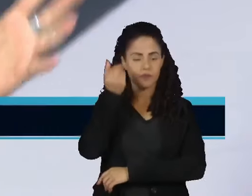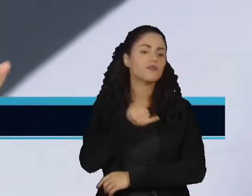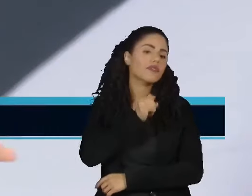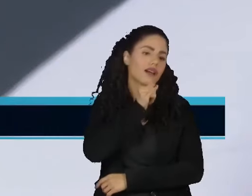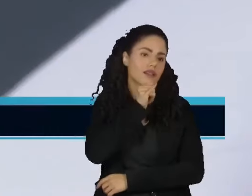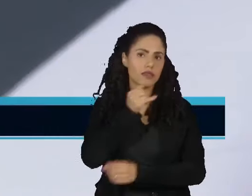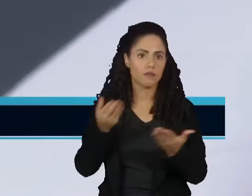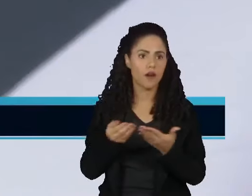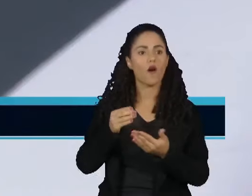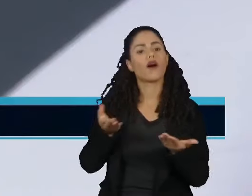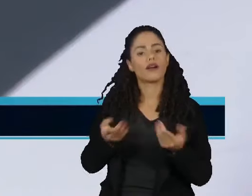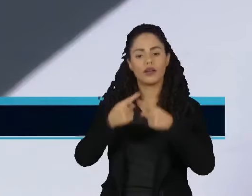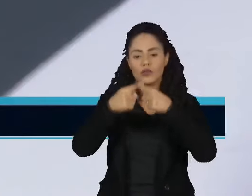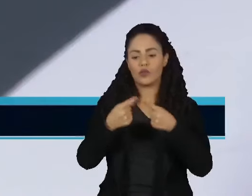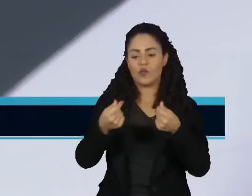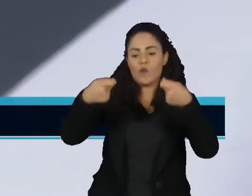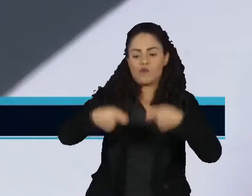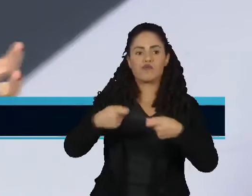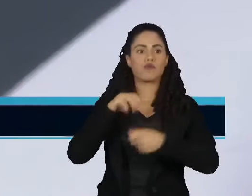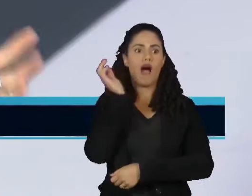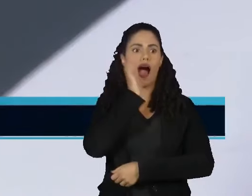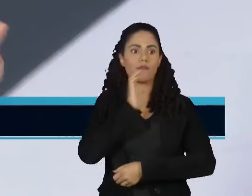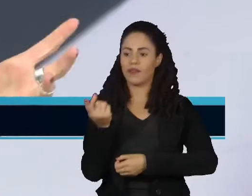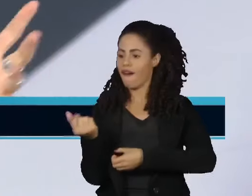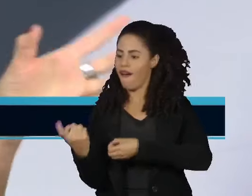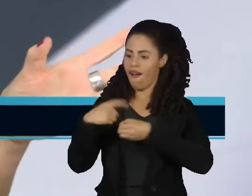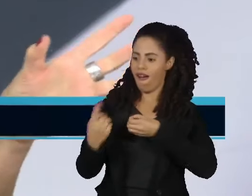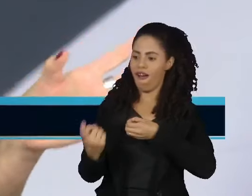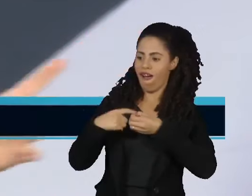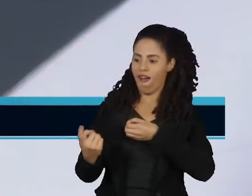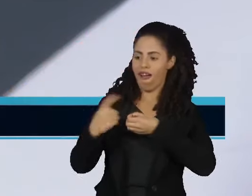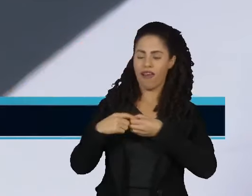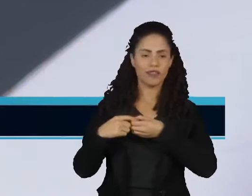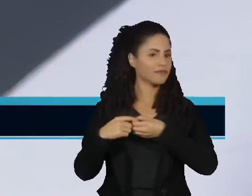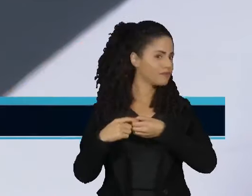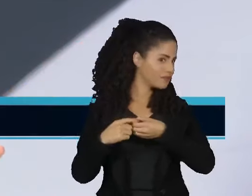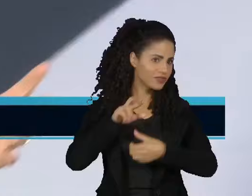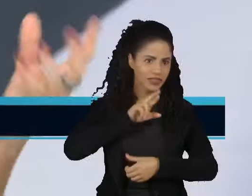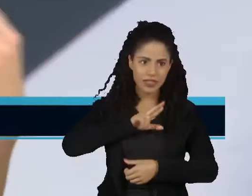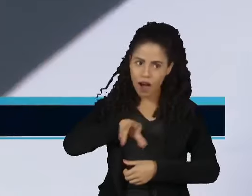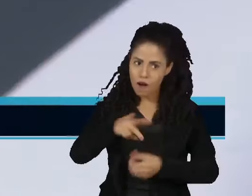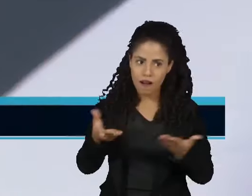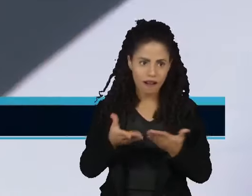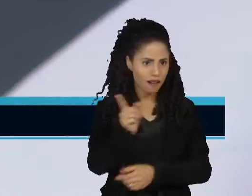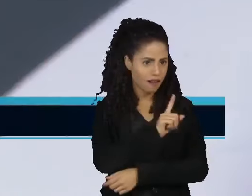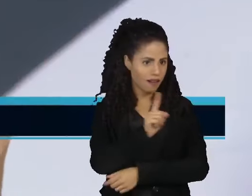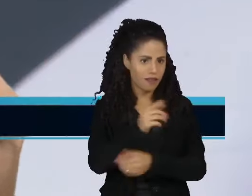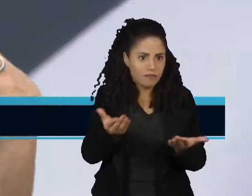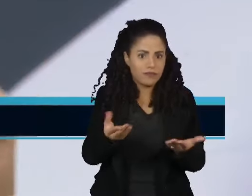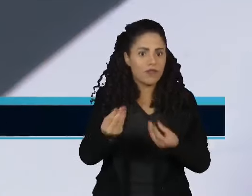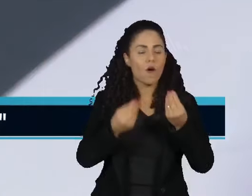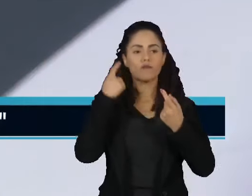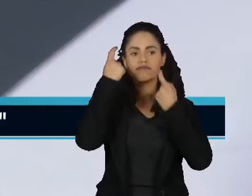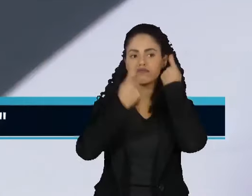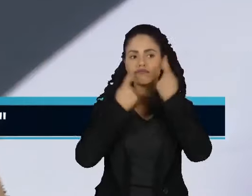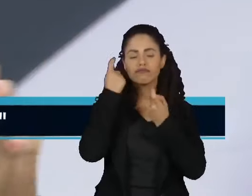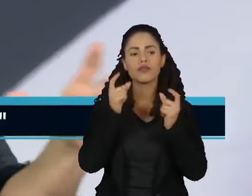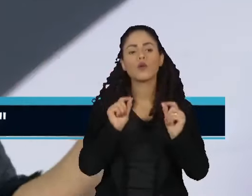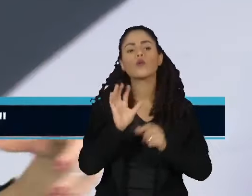O da Bet é um retorno imediato, né? Um retorno para agora, que tem muito a ver com a lógica mesmo das redes sociais, é tudo para agora. Então, o que me preocupa é o quanto ela